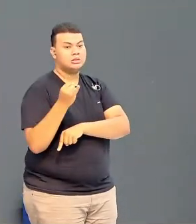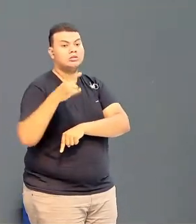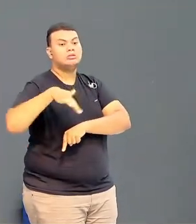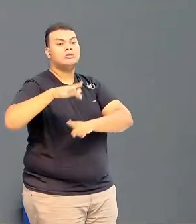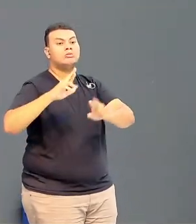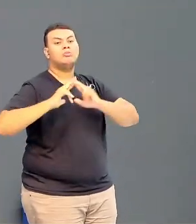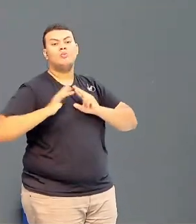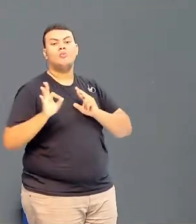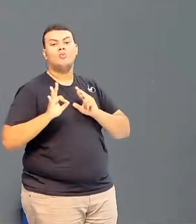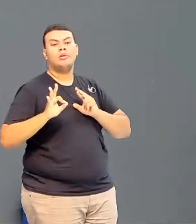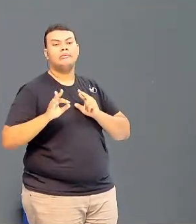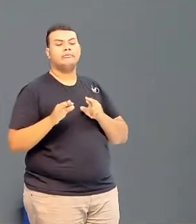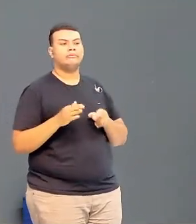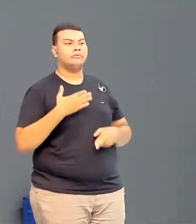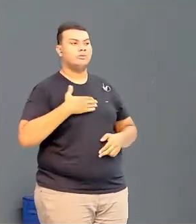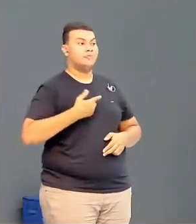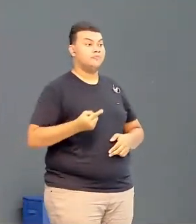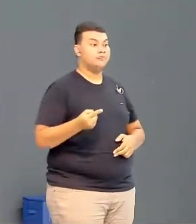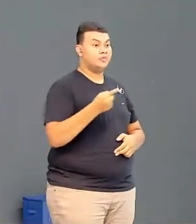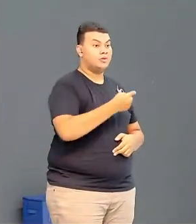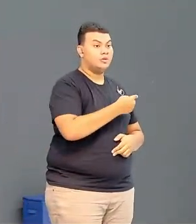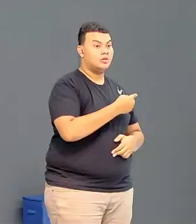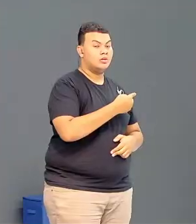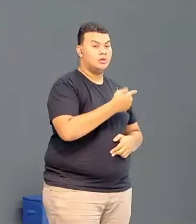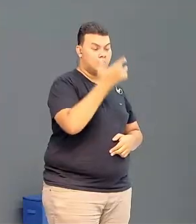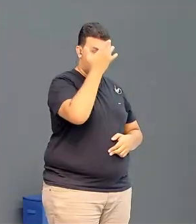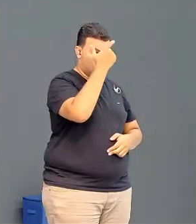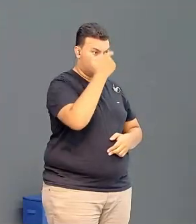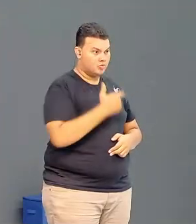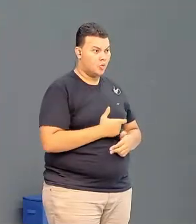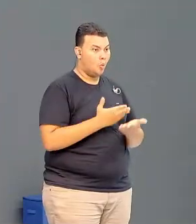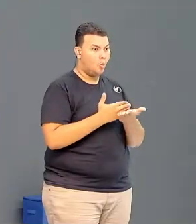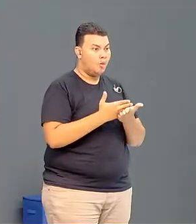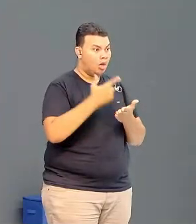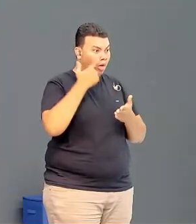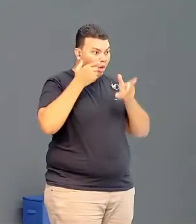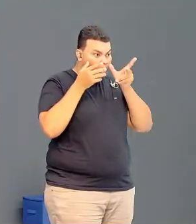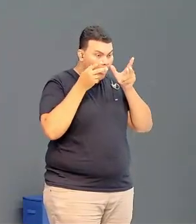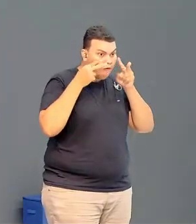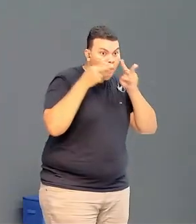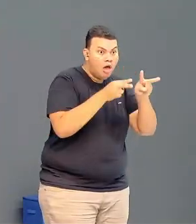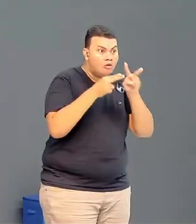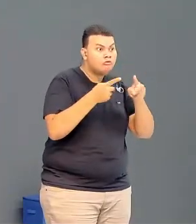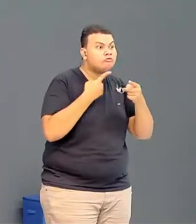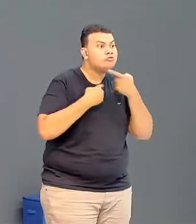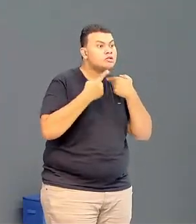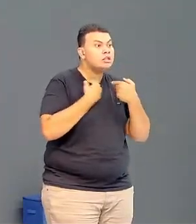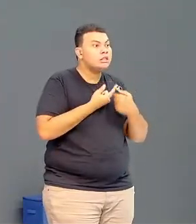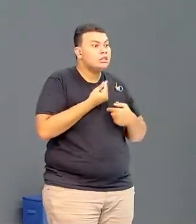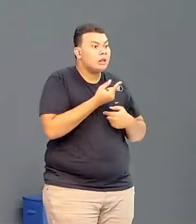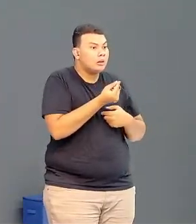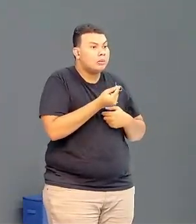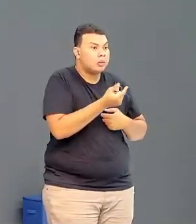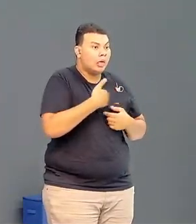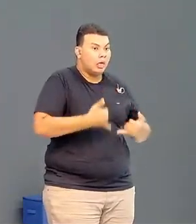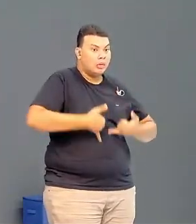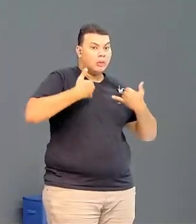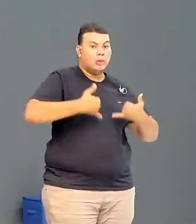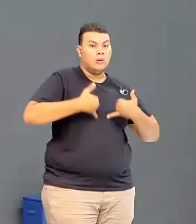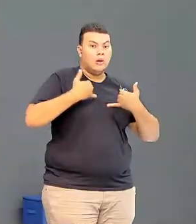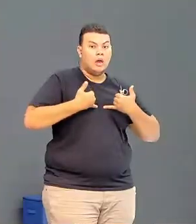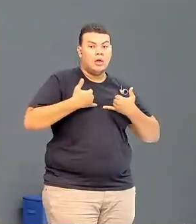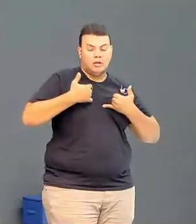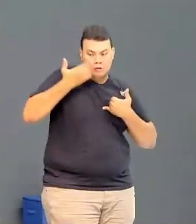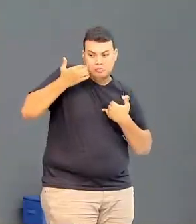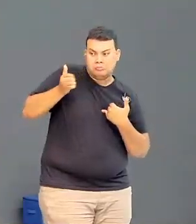Daqui a pouco essa pessoa esqueceu o plano do que é a família e começa só a correr atrás de dinheiro. E quando alguém vai lhe interpelar dizendo: você